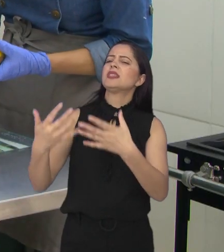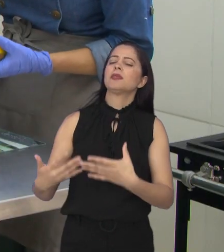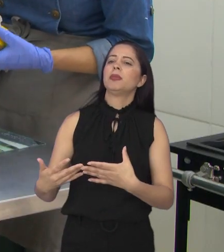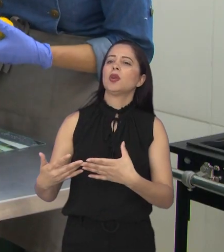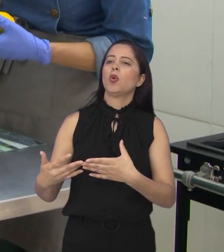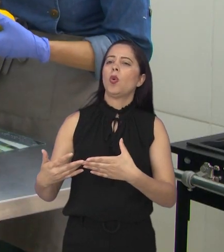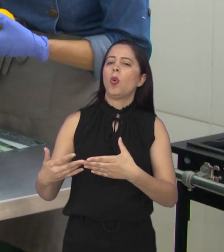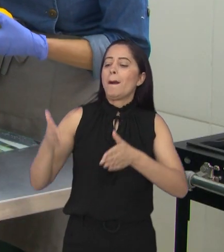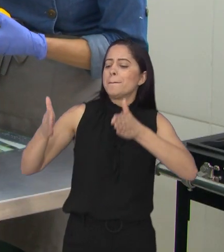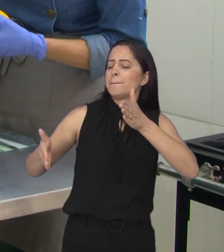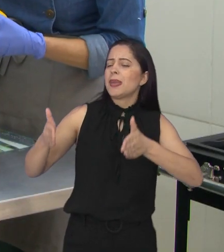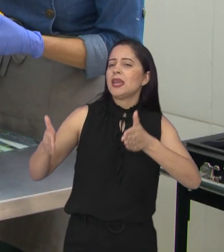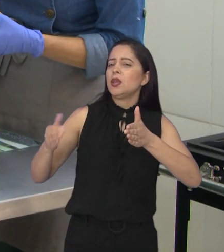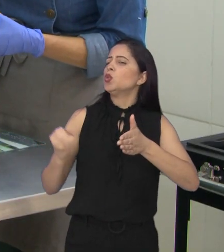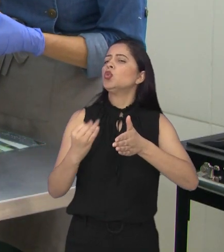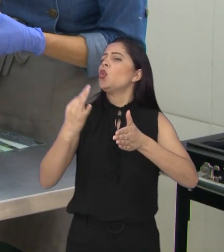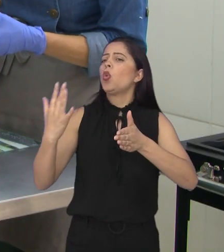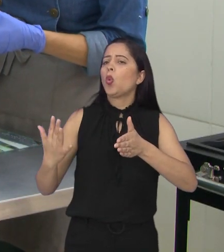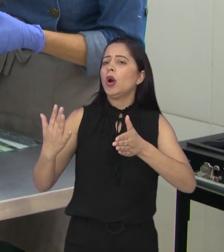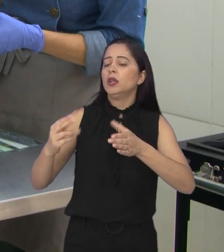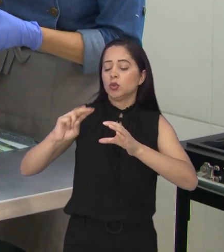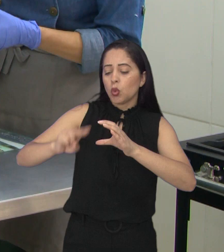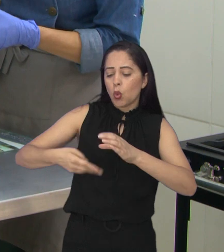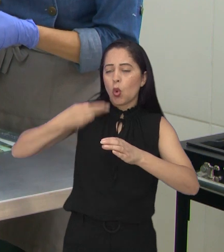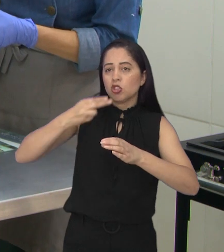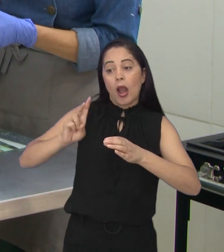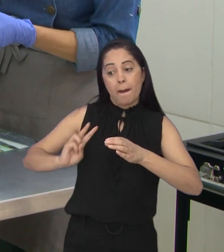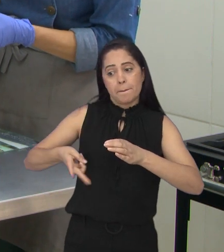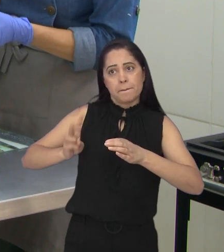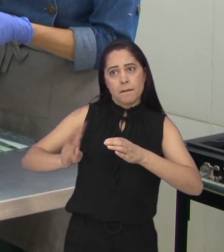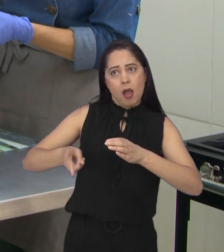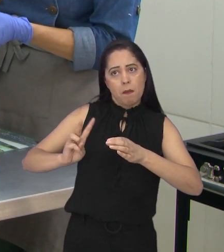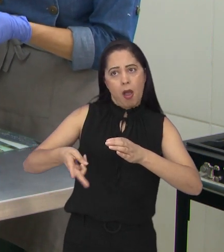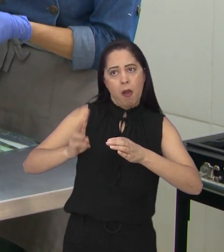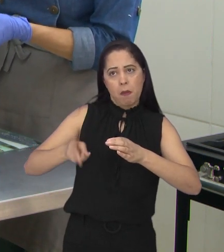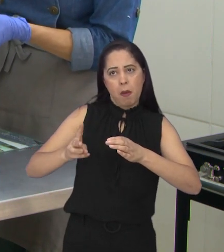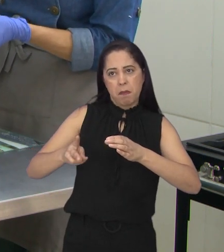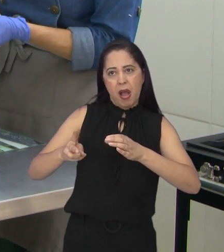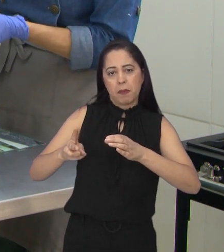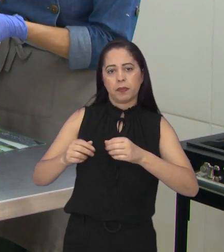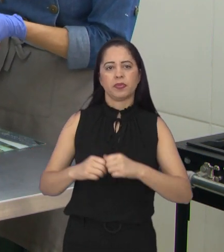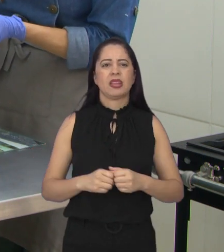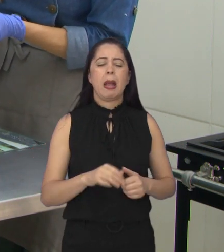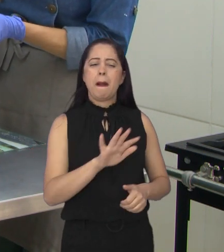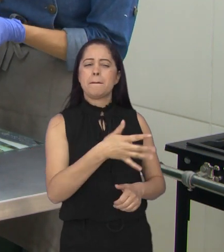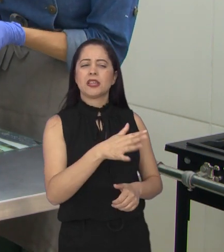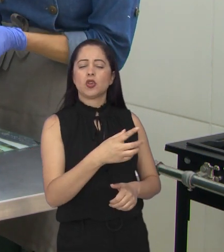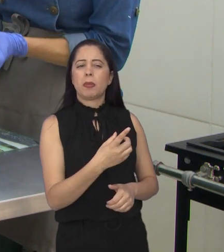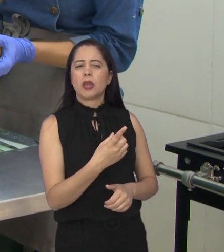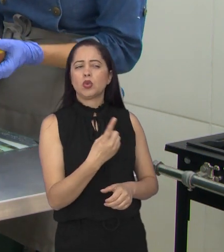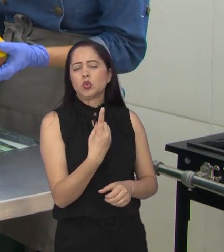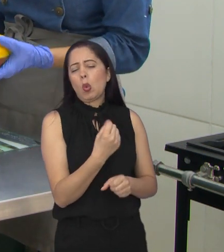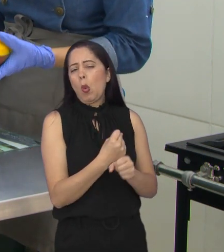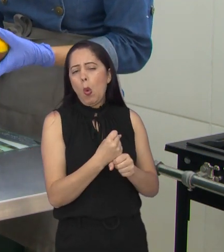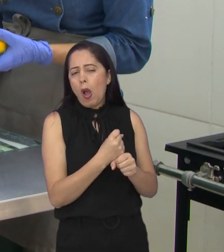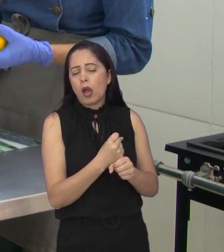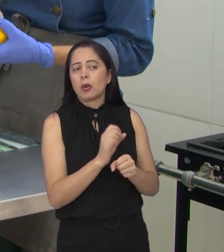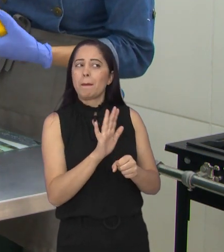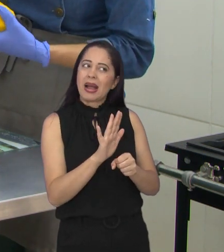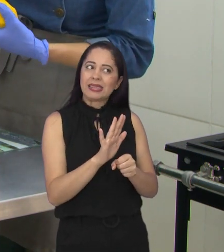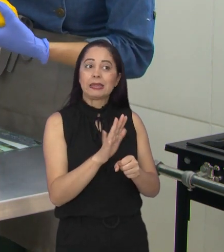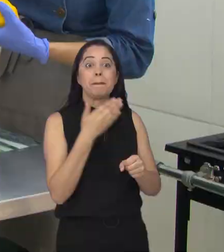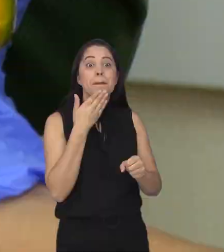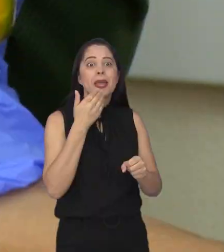Sim, você falou em durabilidade. Quanto tempo, em média, ela já envasada, ela dura? Elas duram até 12 meses. Hoje,